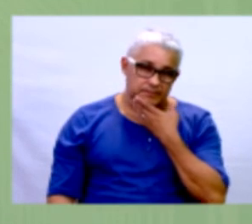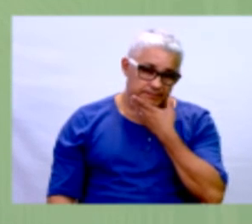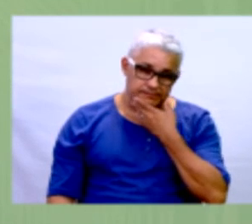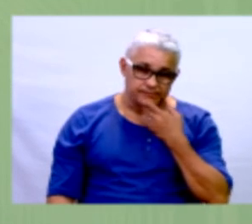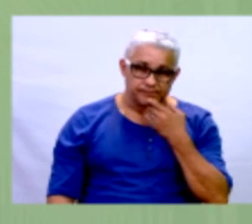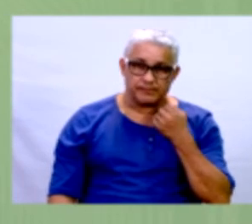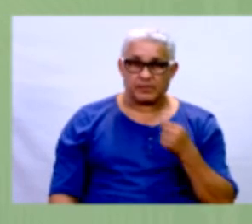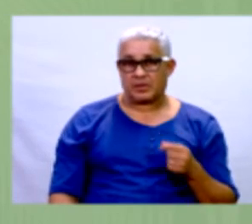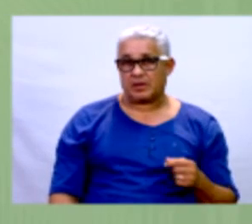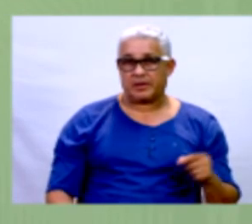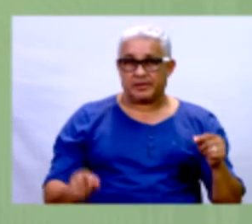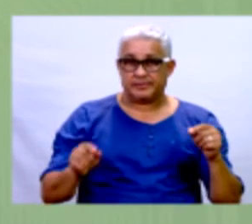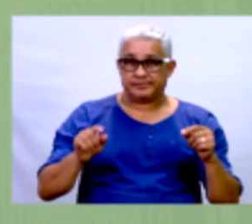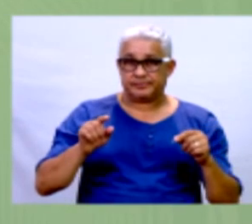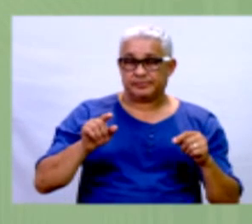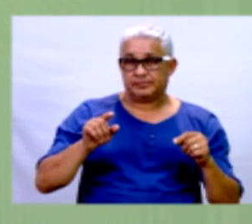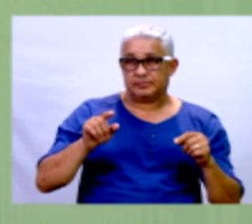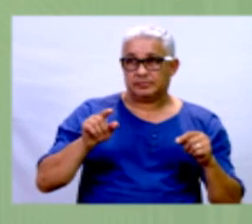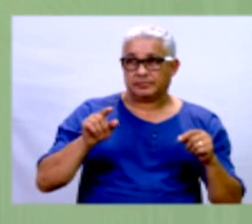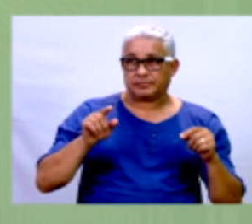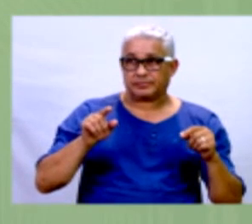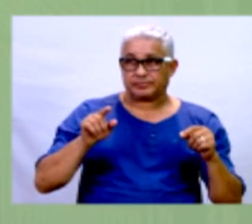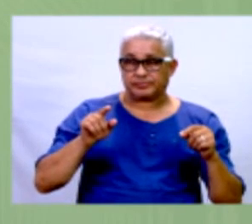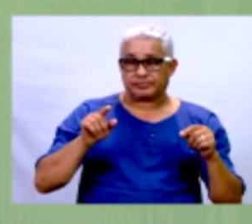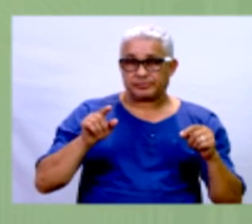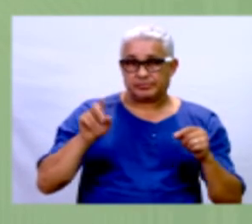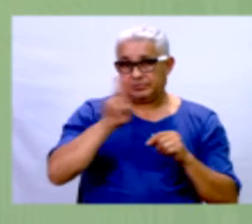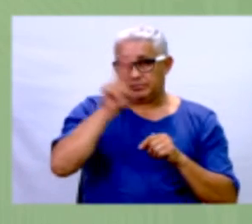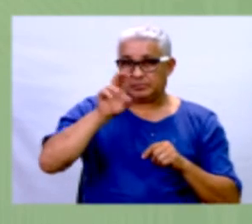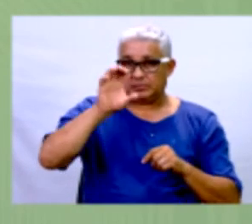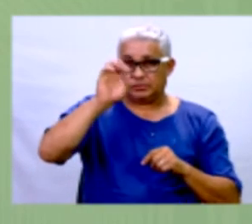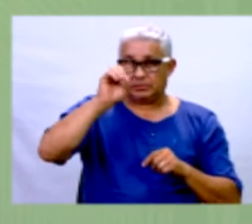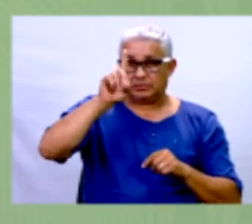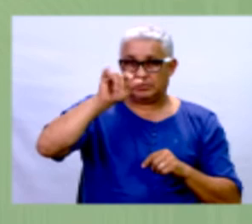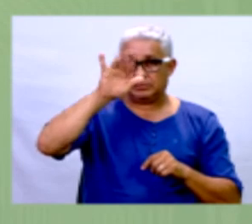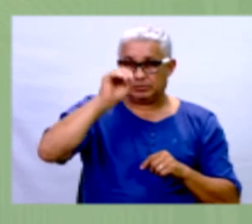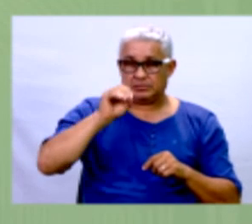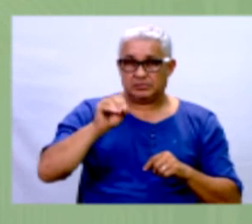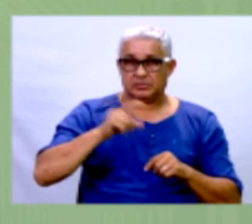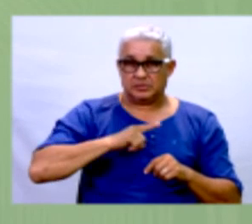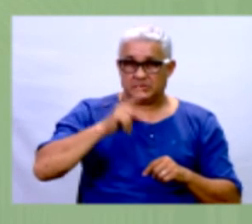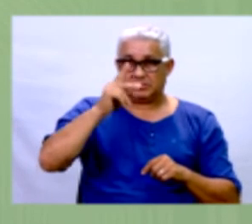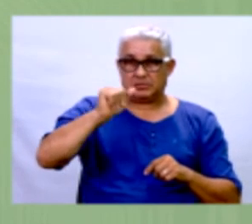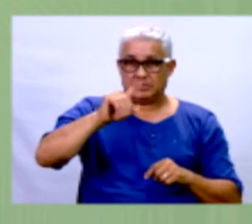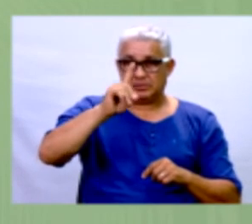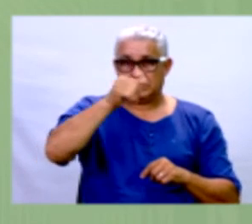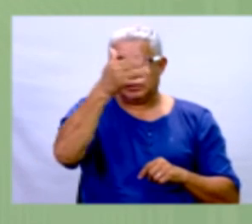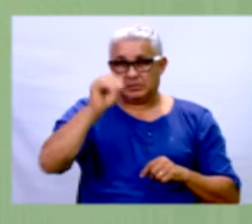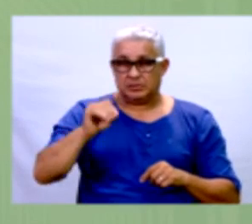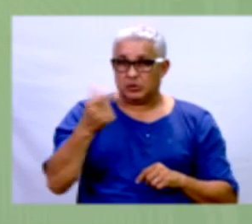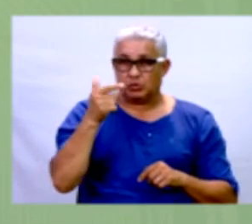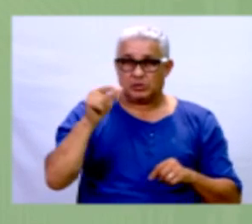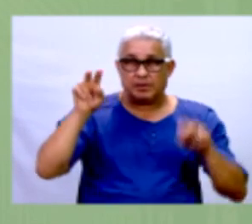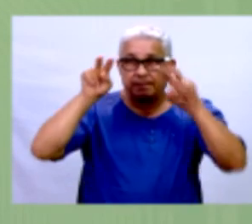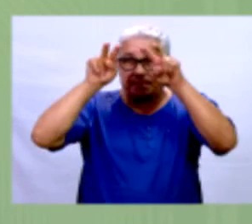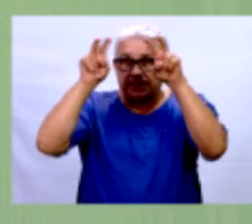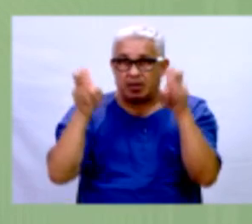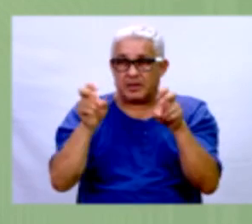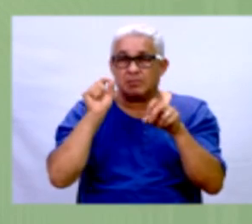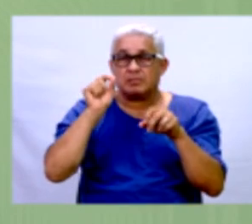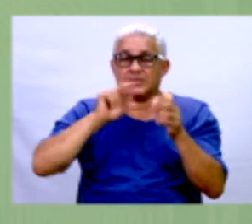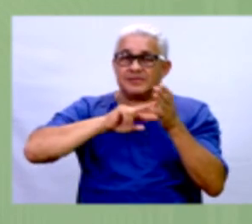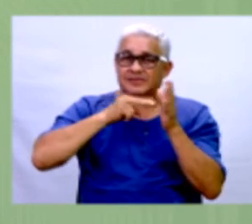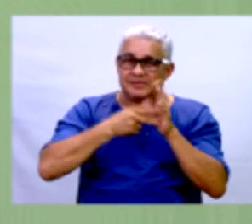essa chave se chama código, certo? E a gente tem um outro padrão aqui sem aspas, né, o que quer dizer que aquela